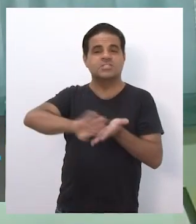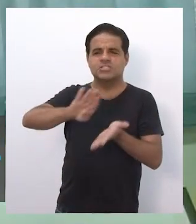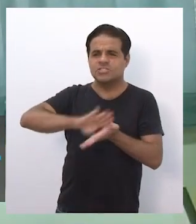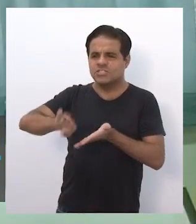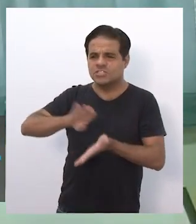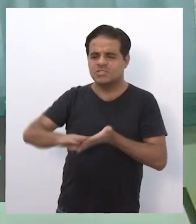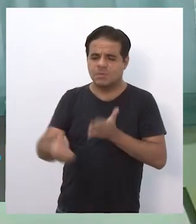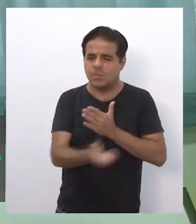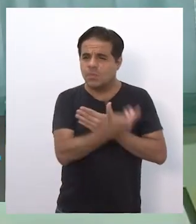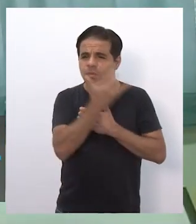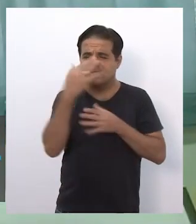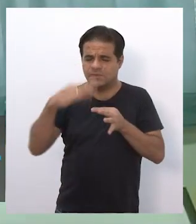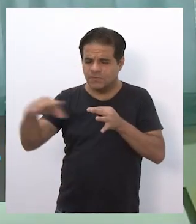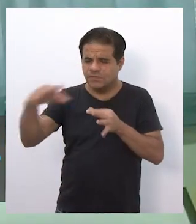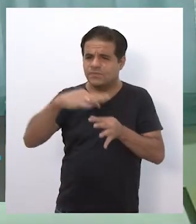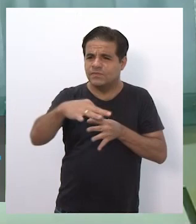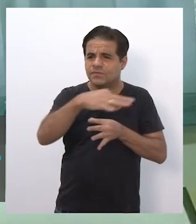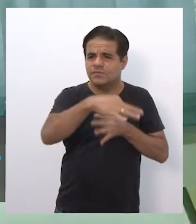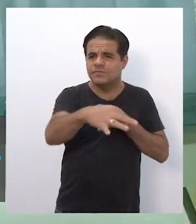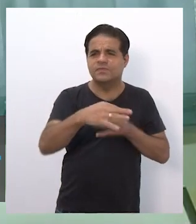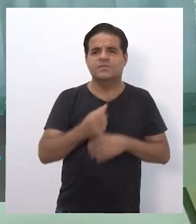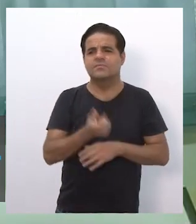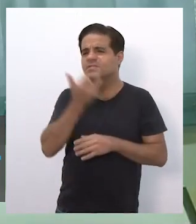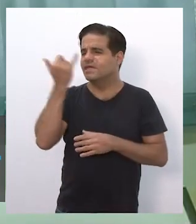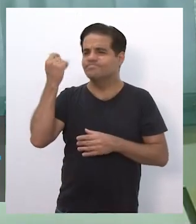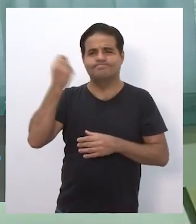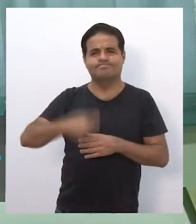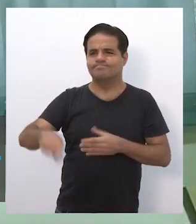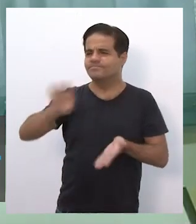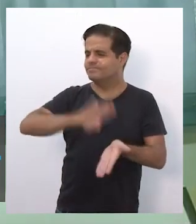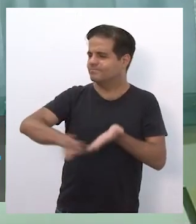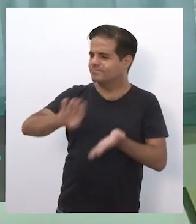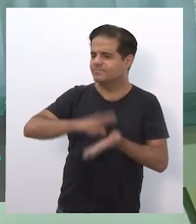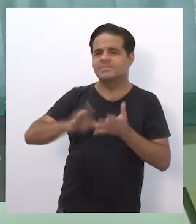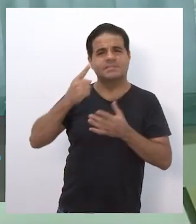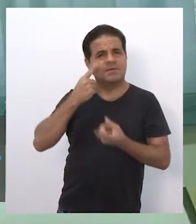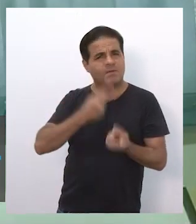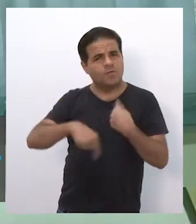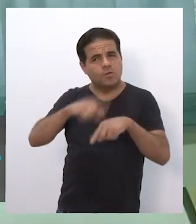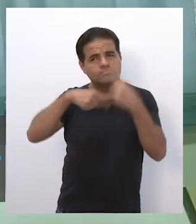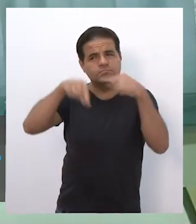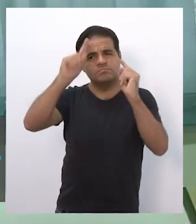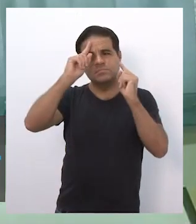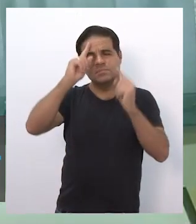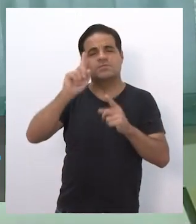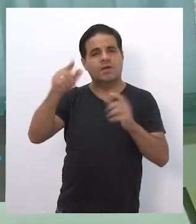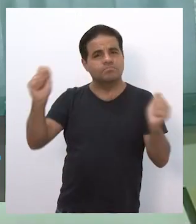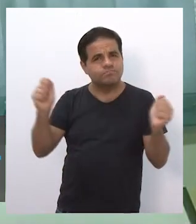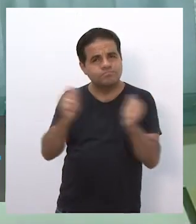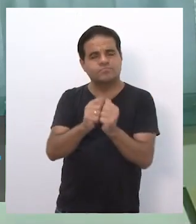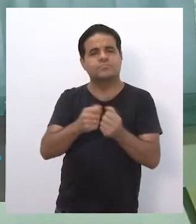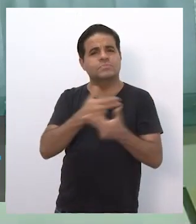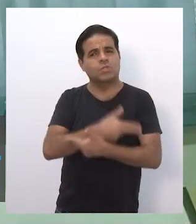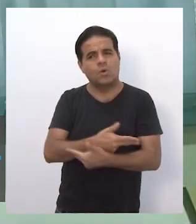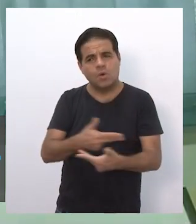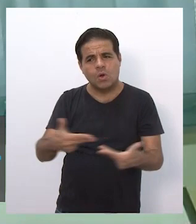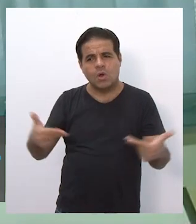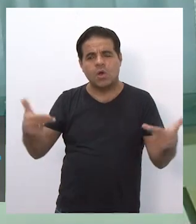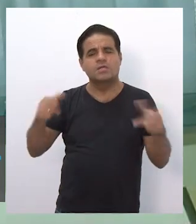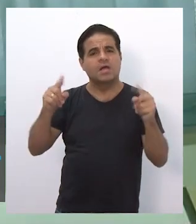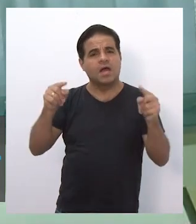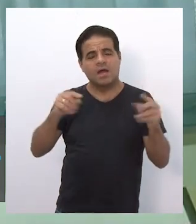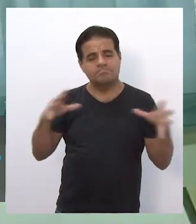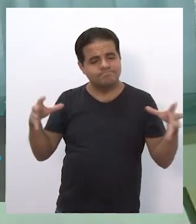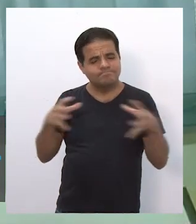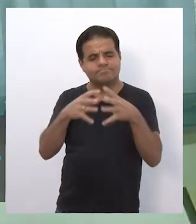a quantidade de fios, tá? Então, olha que bacana que é a evolução. Então, de fato, é um conjunto, tá? É um